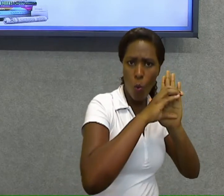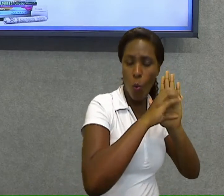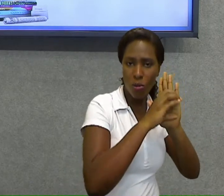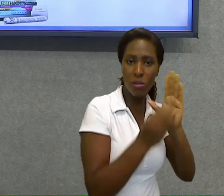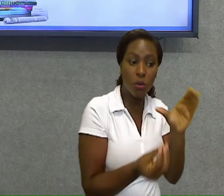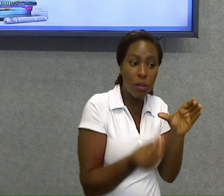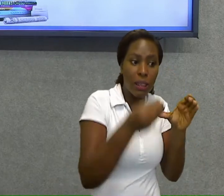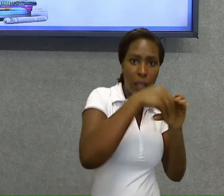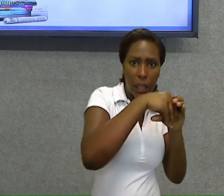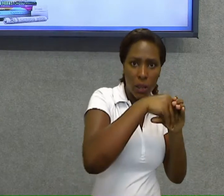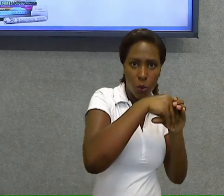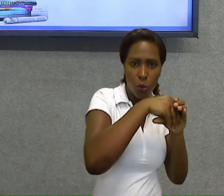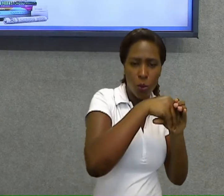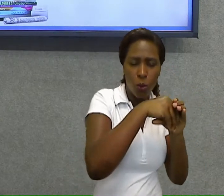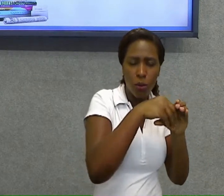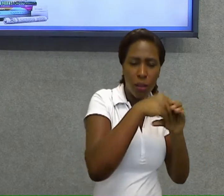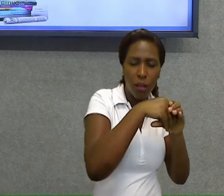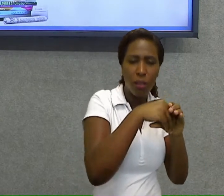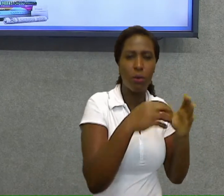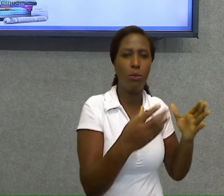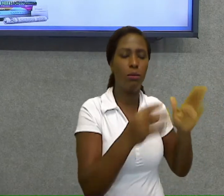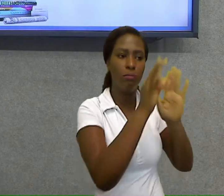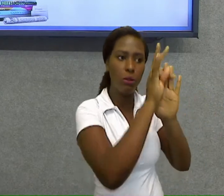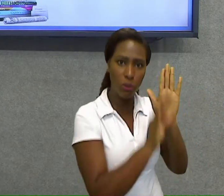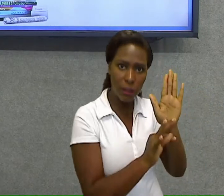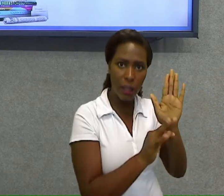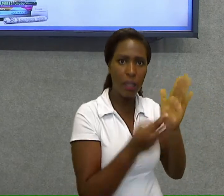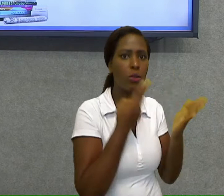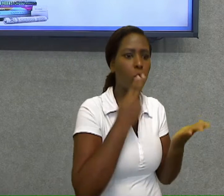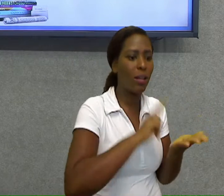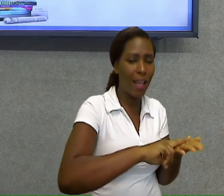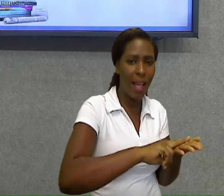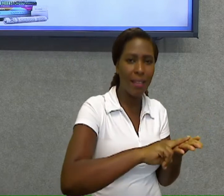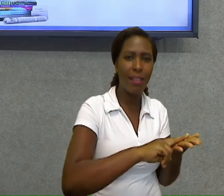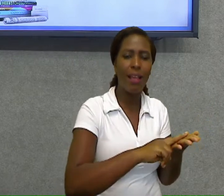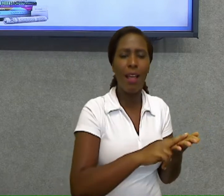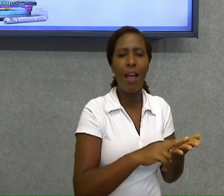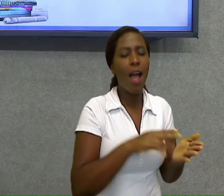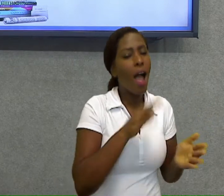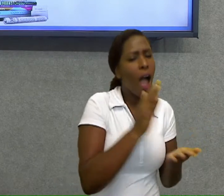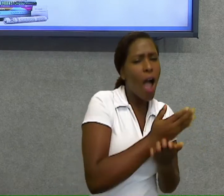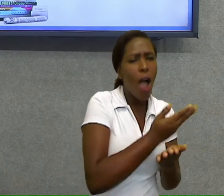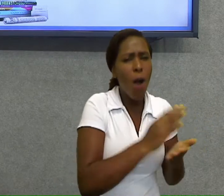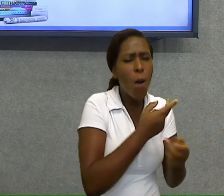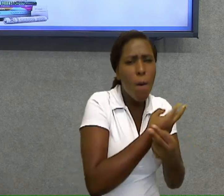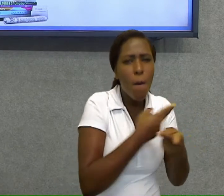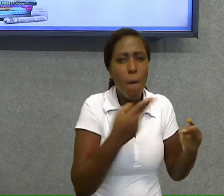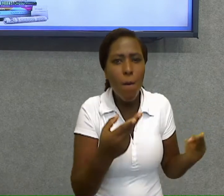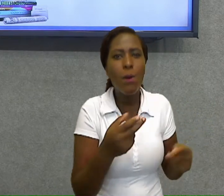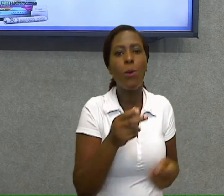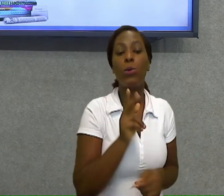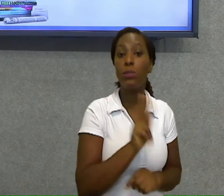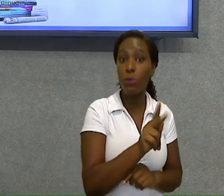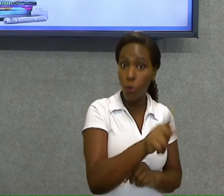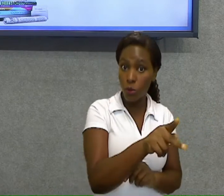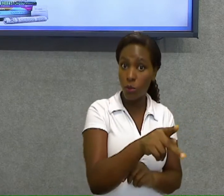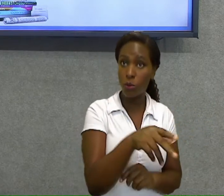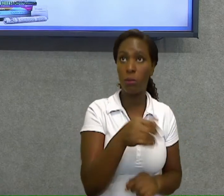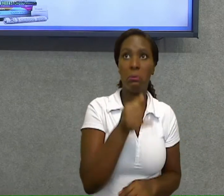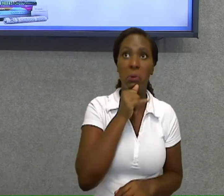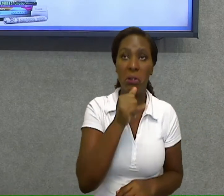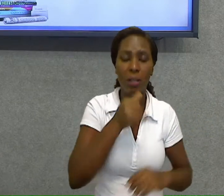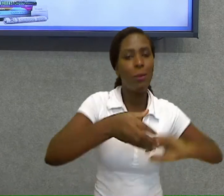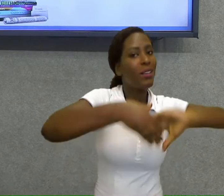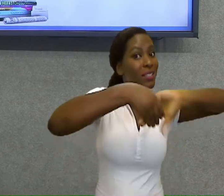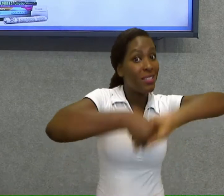destinatário. E é assim que isso acontece com os gêneros. Eles existem em grande quantidade e justamente porque as